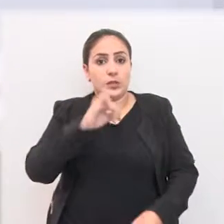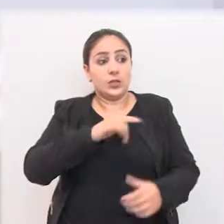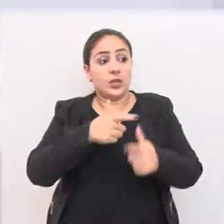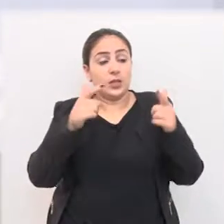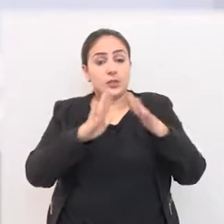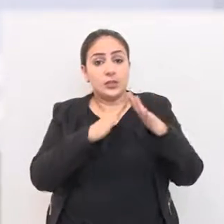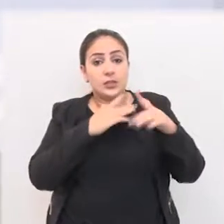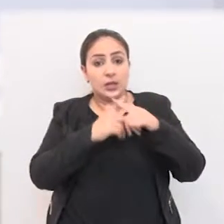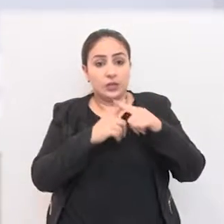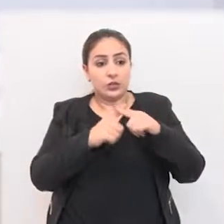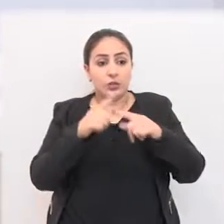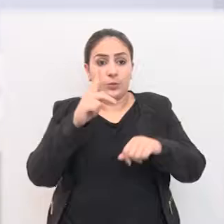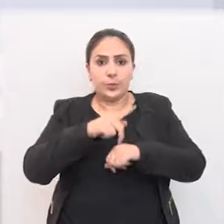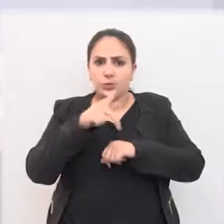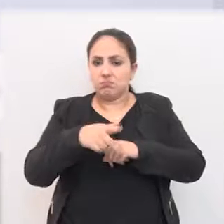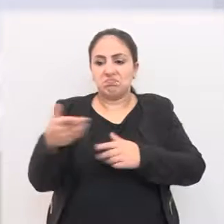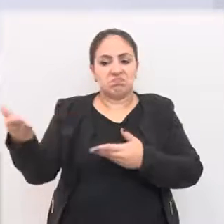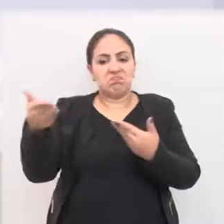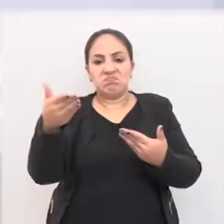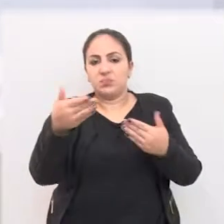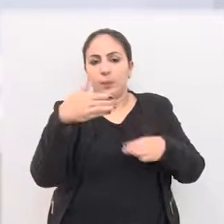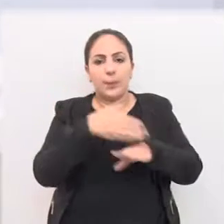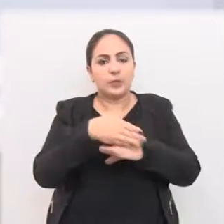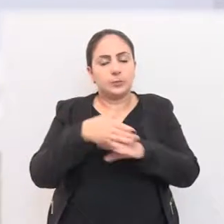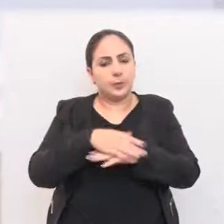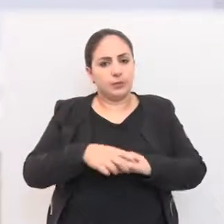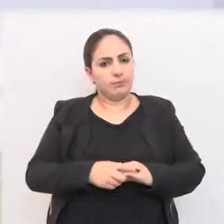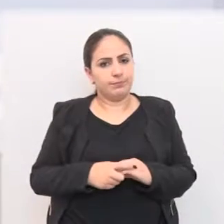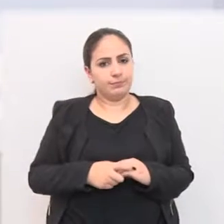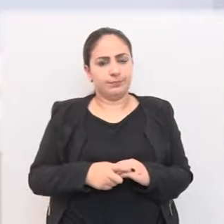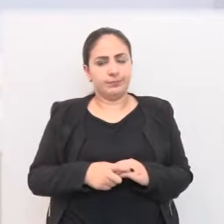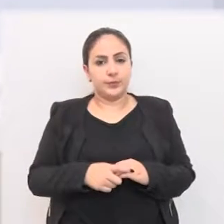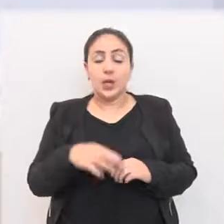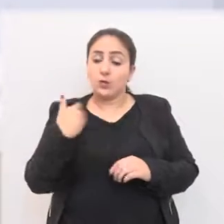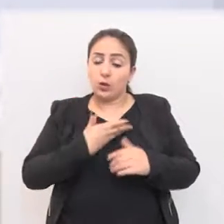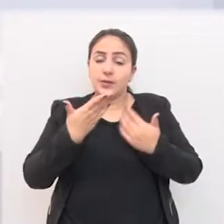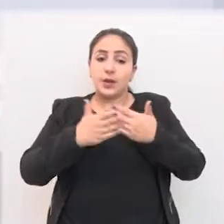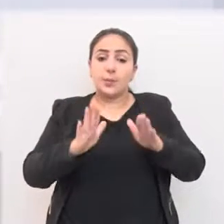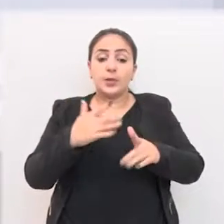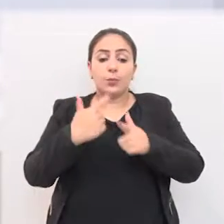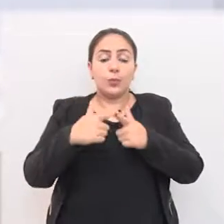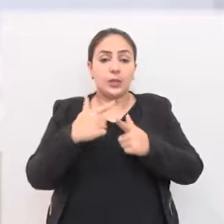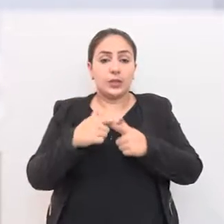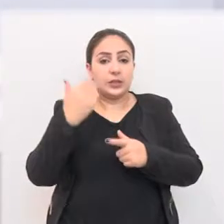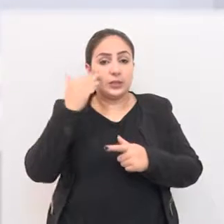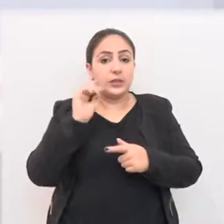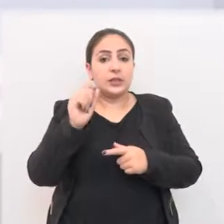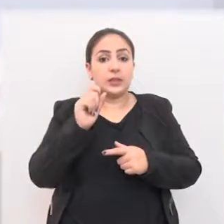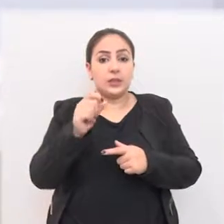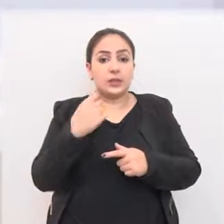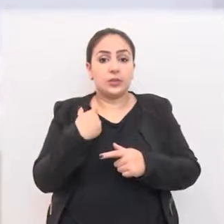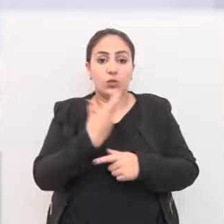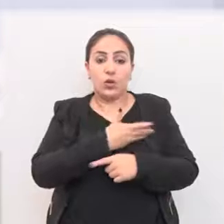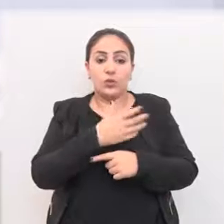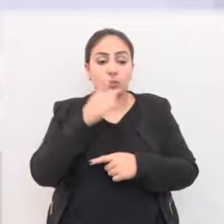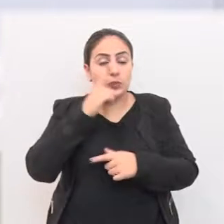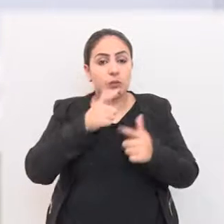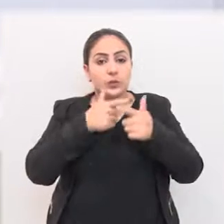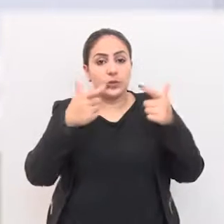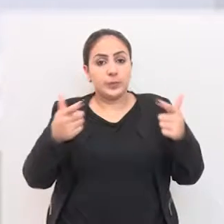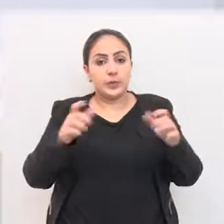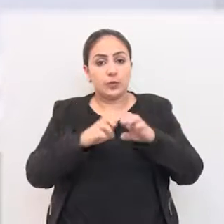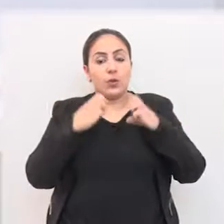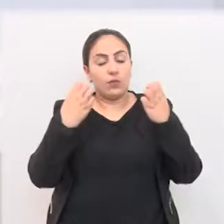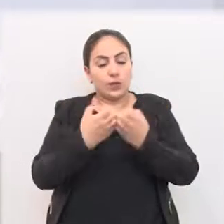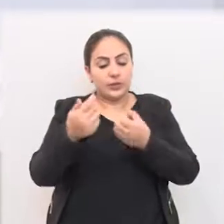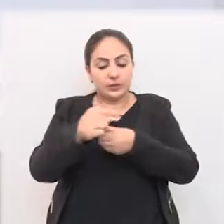muitas grandes igrejas aqui de Passo Fundo não são convidadas a participar, e nós estamos abrindo porque entendemos que dessa forma nós vamos impulsionar também o